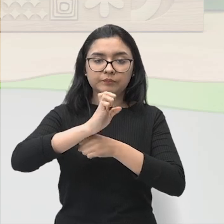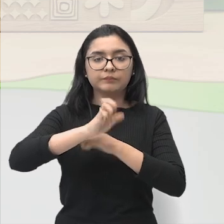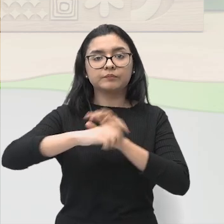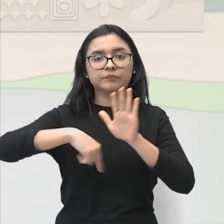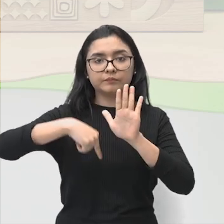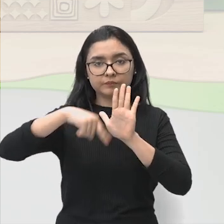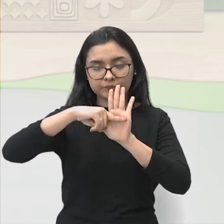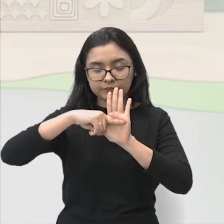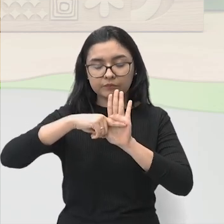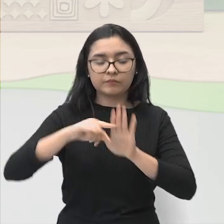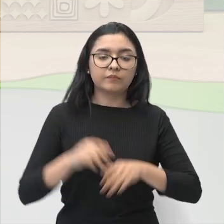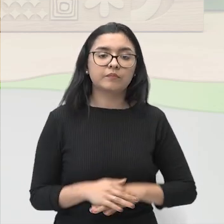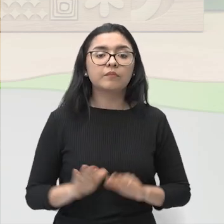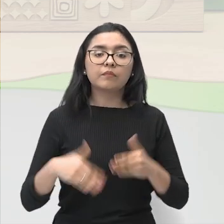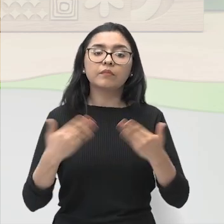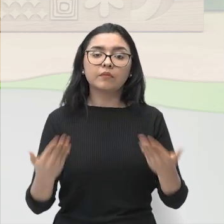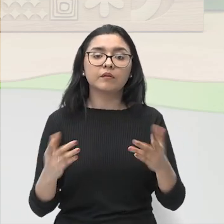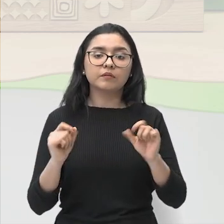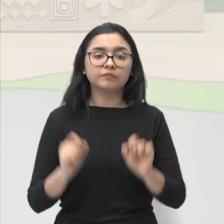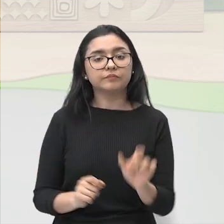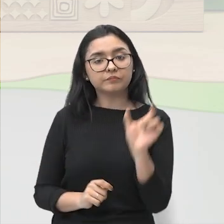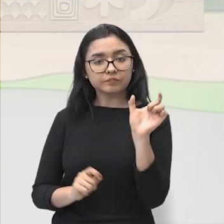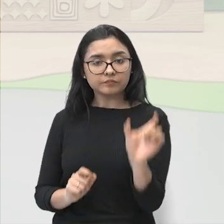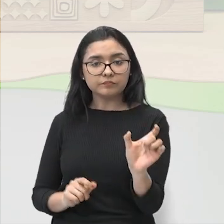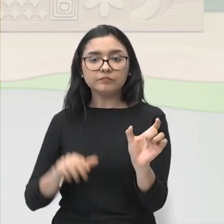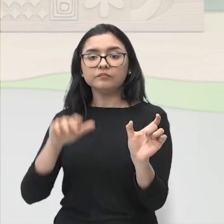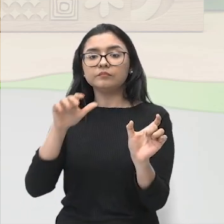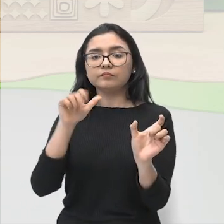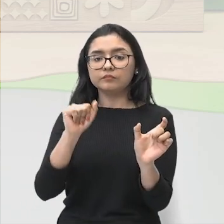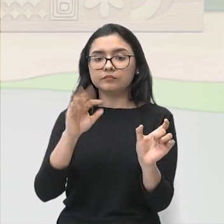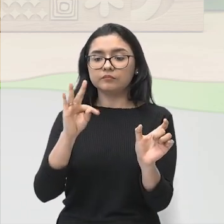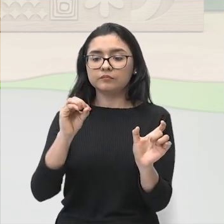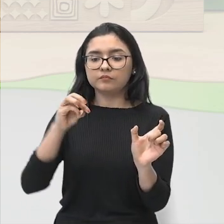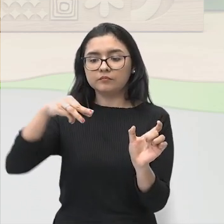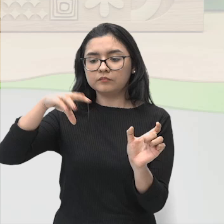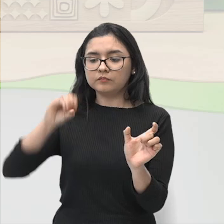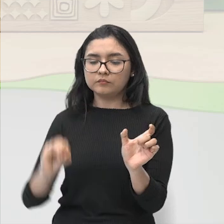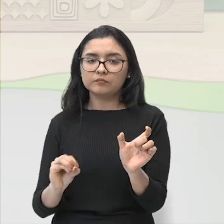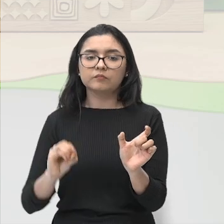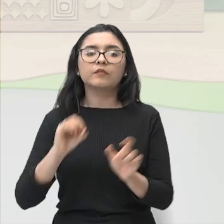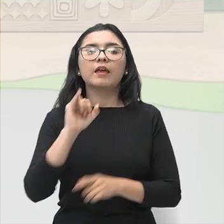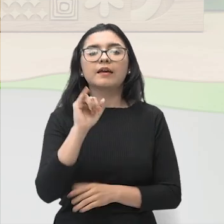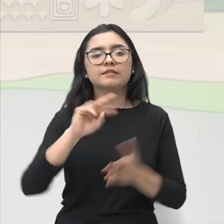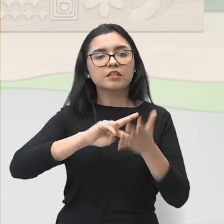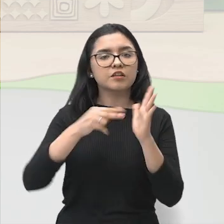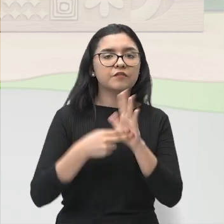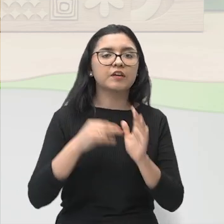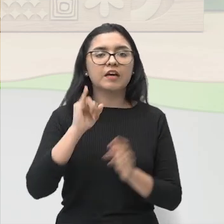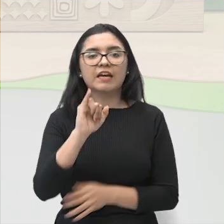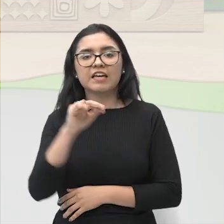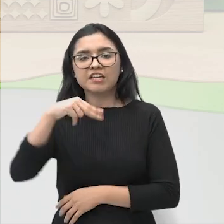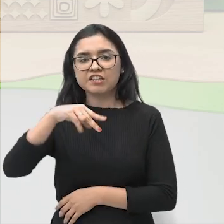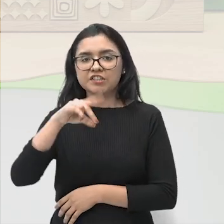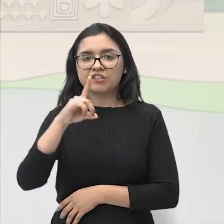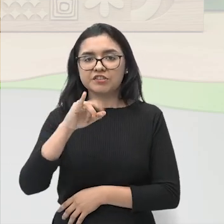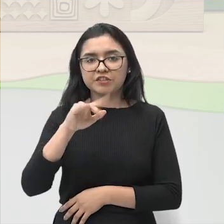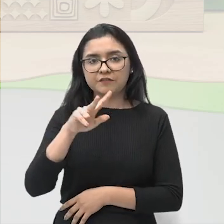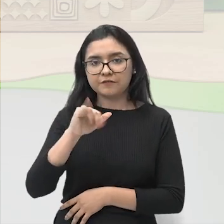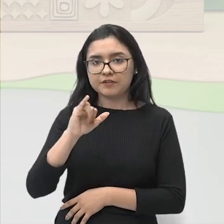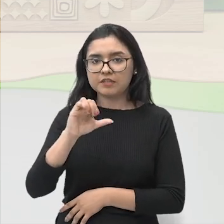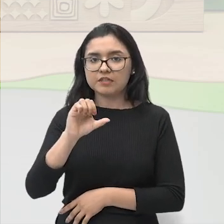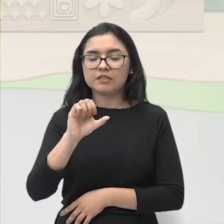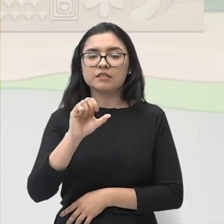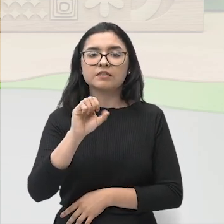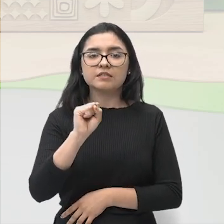certo? A palavra átomo significa indivisível, ou seja, você